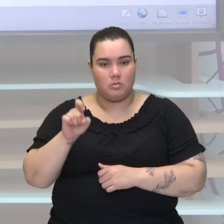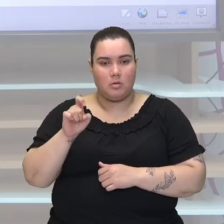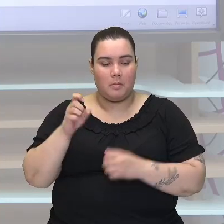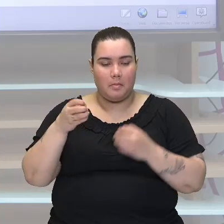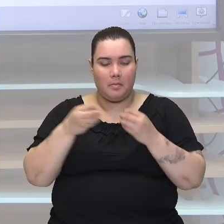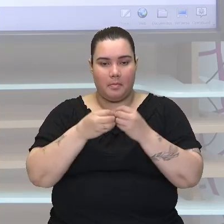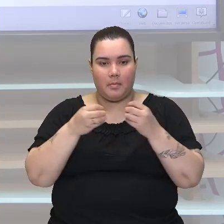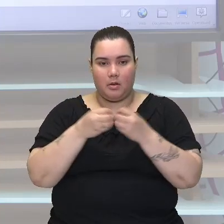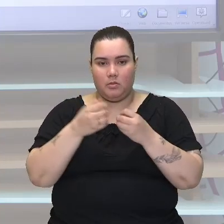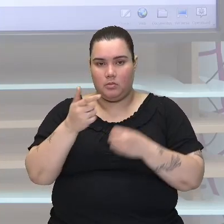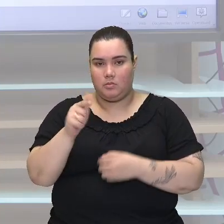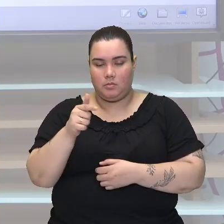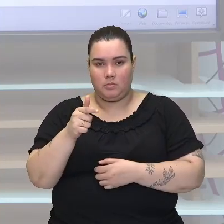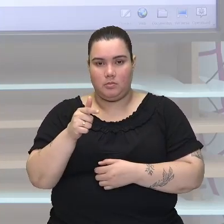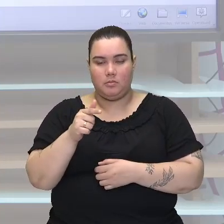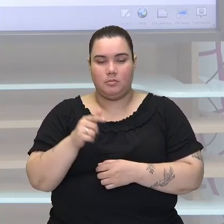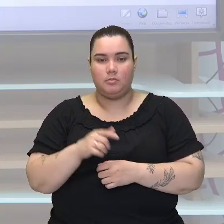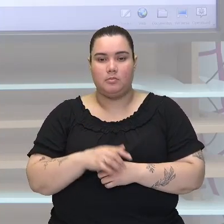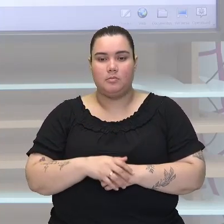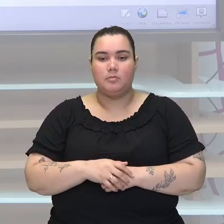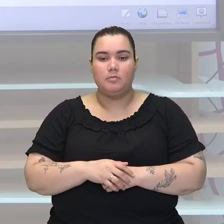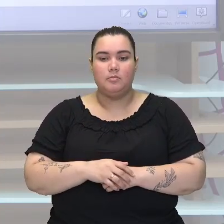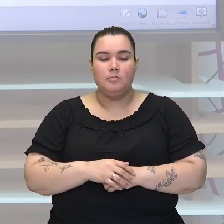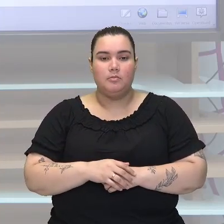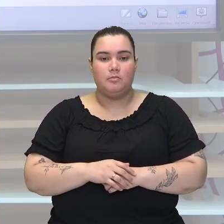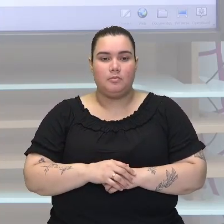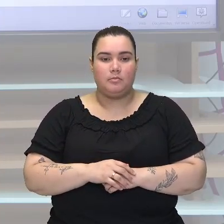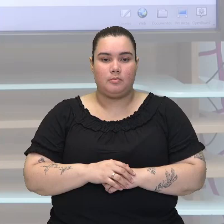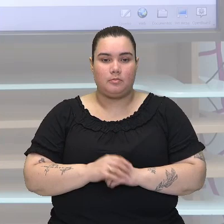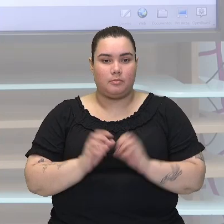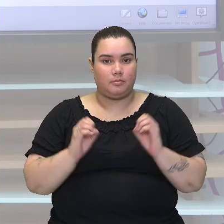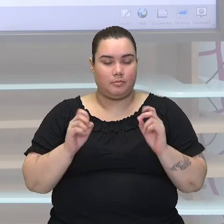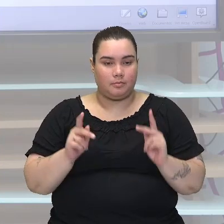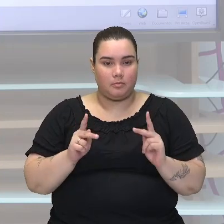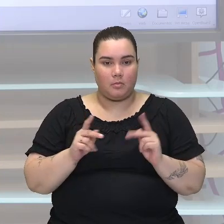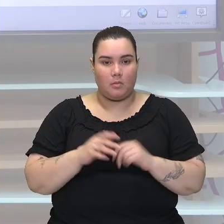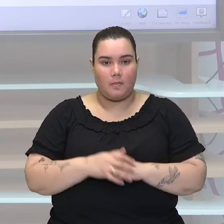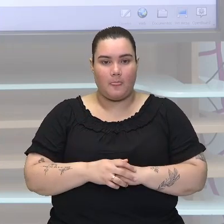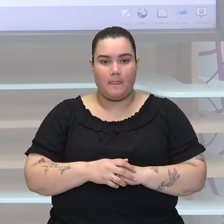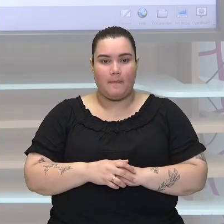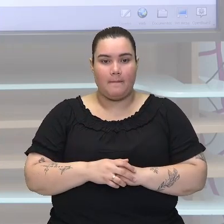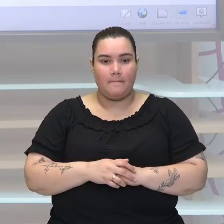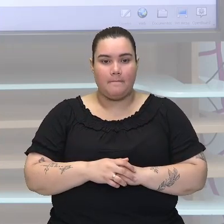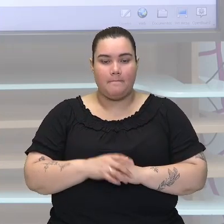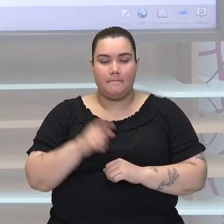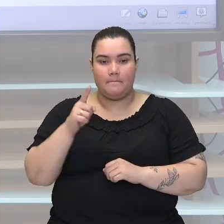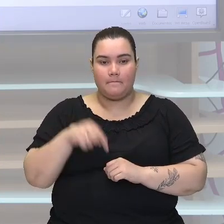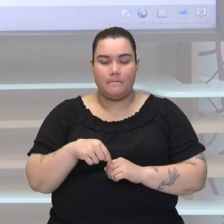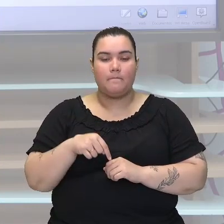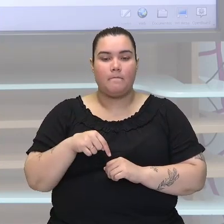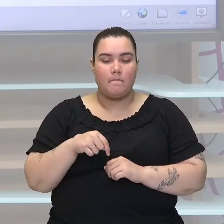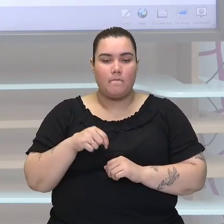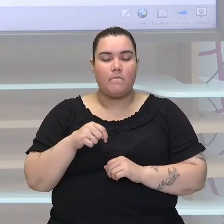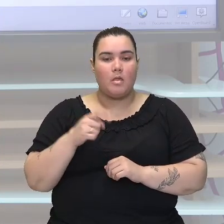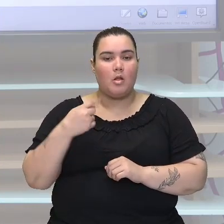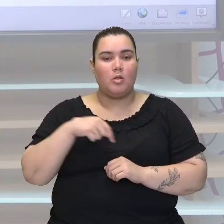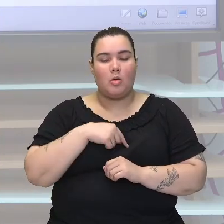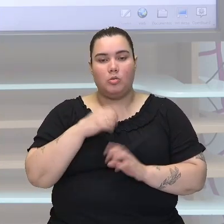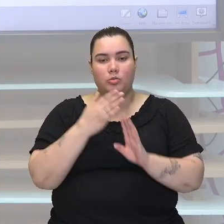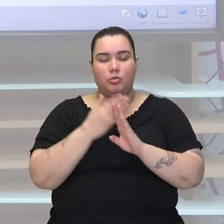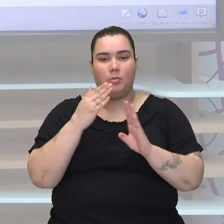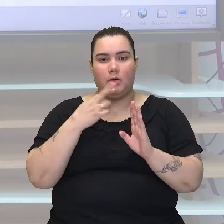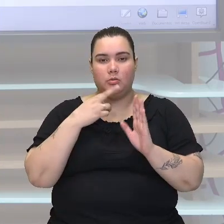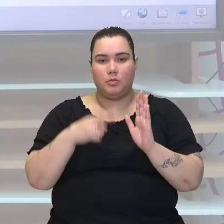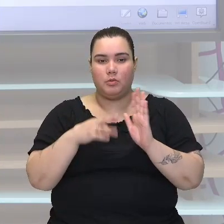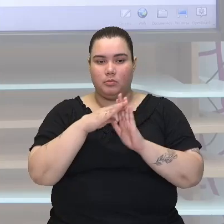ali no eixo x, tá? Então, essas são as conclusões que nós chegamos até o